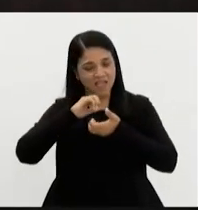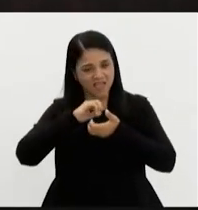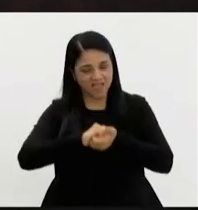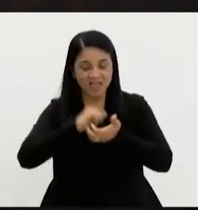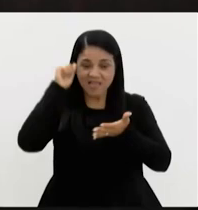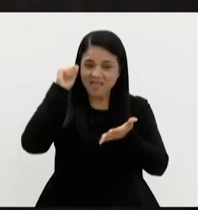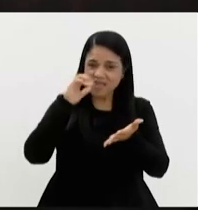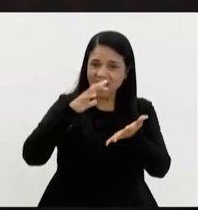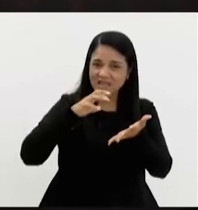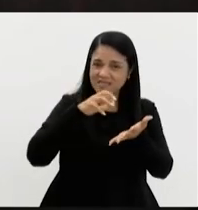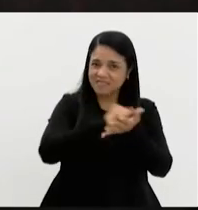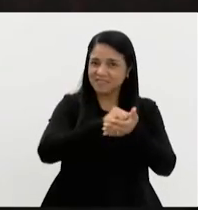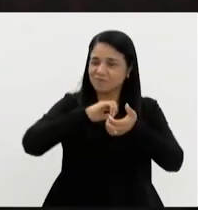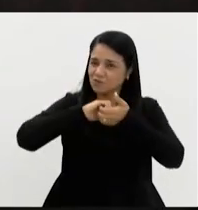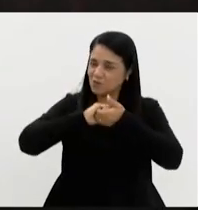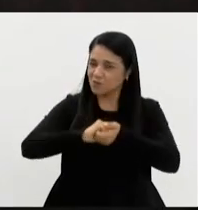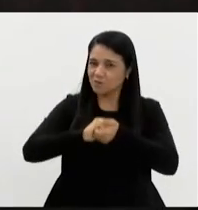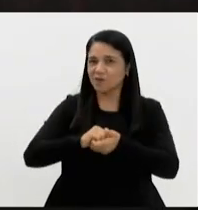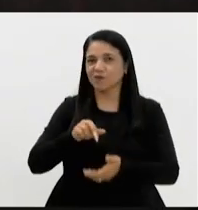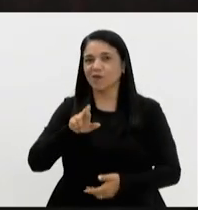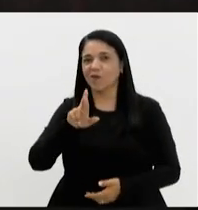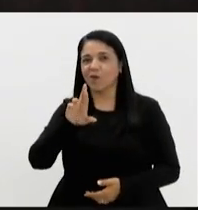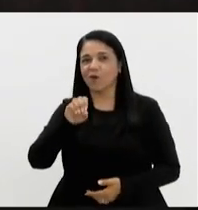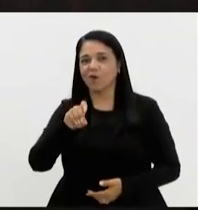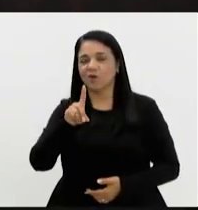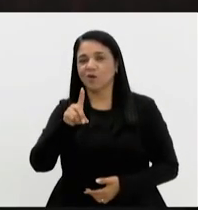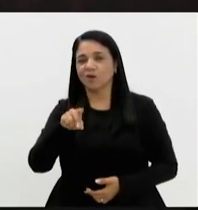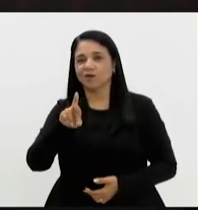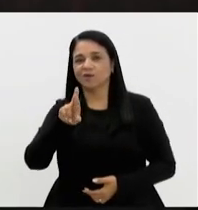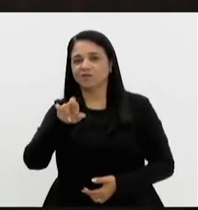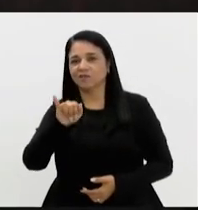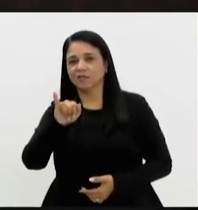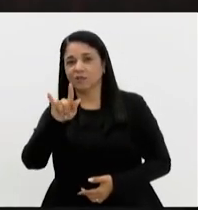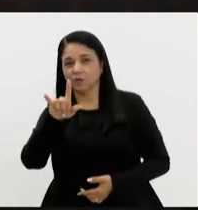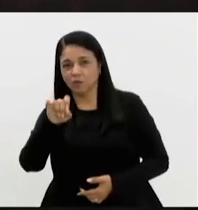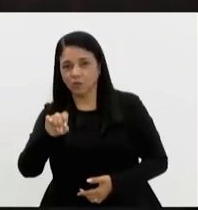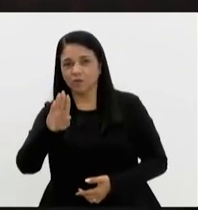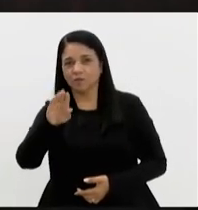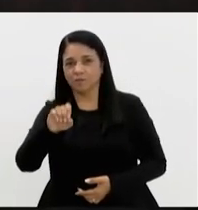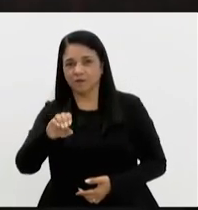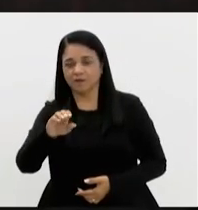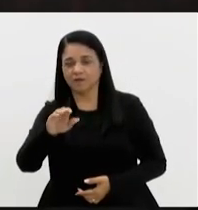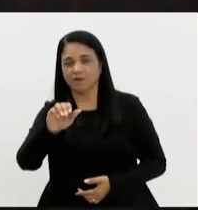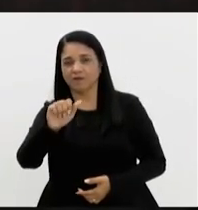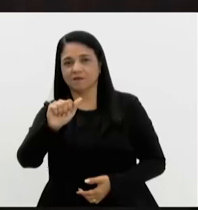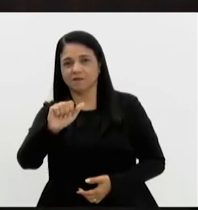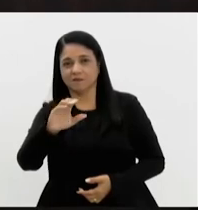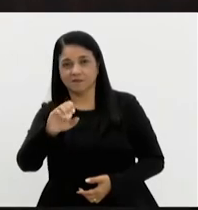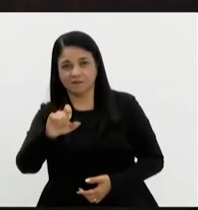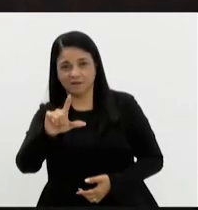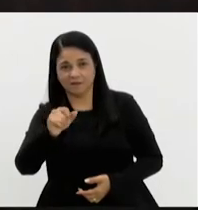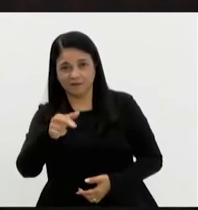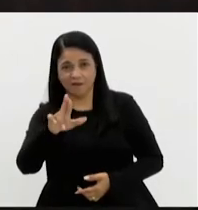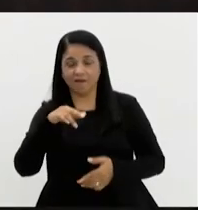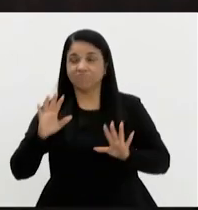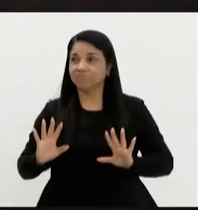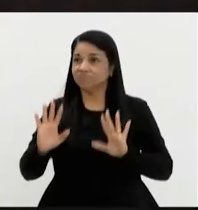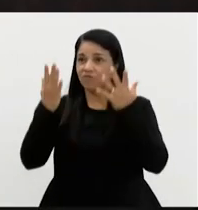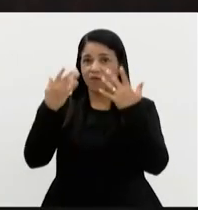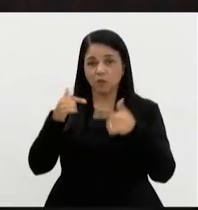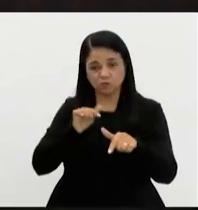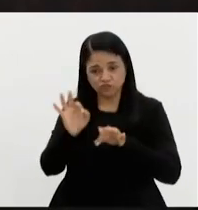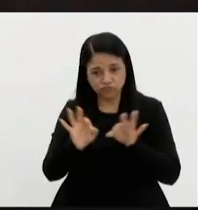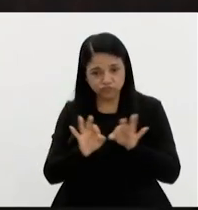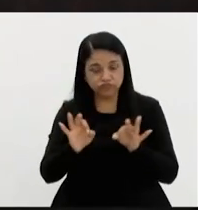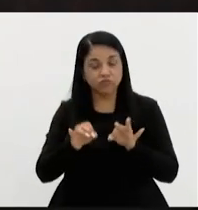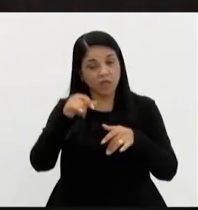Bacelar e cumprimento também pela Liberdade com que ele te dá Robson para organizar grandes eventos como esse discutir democracia Esse é o lugar